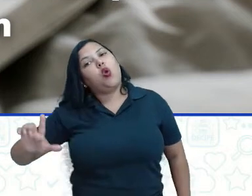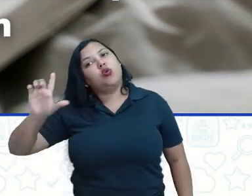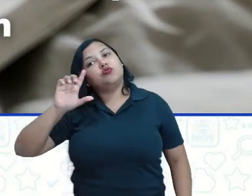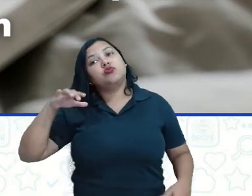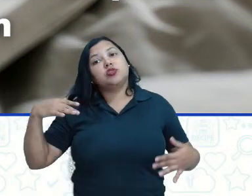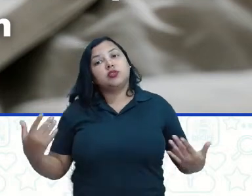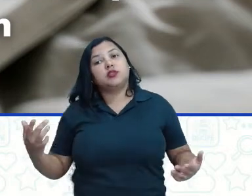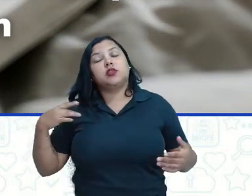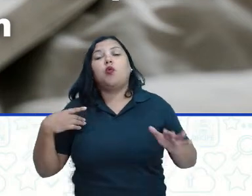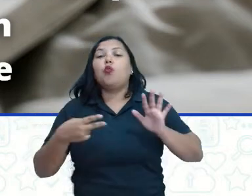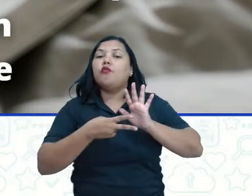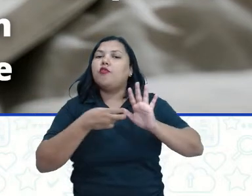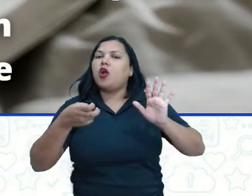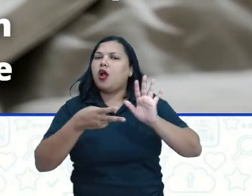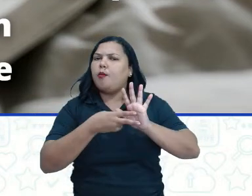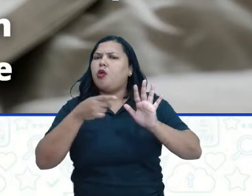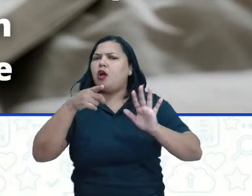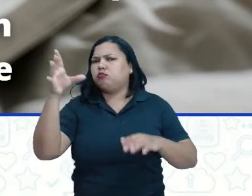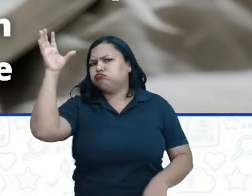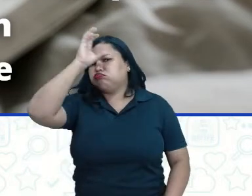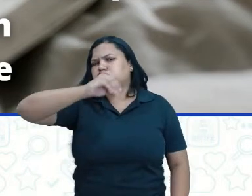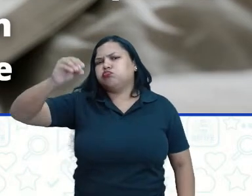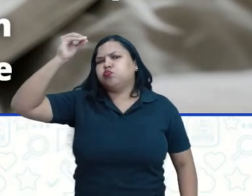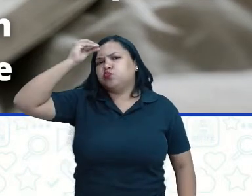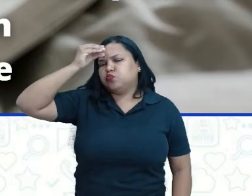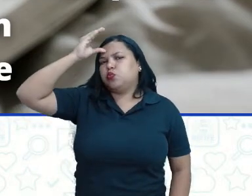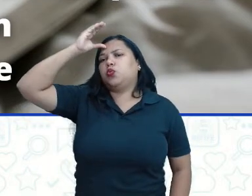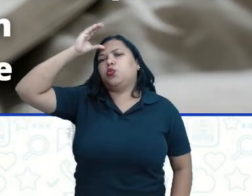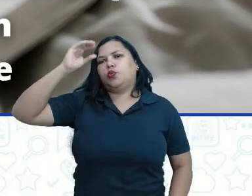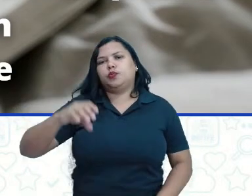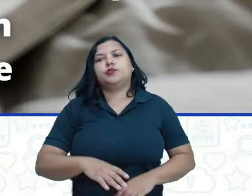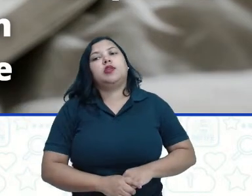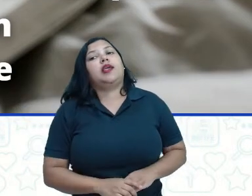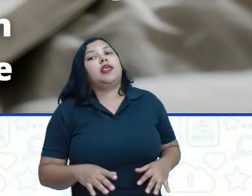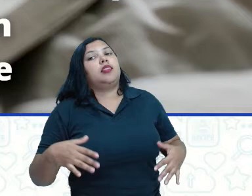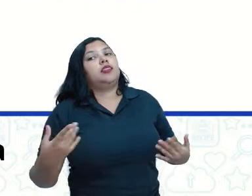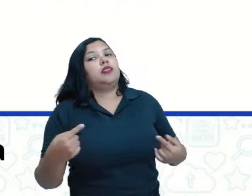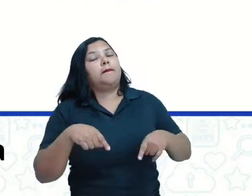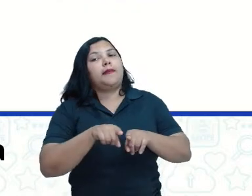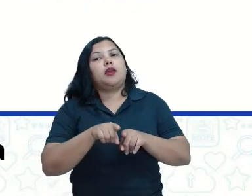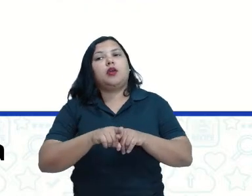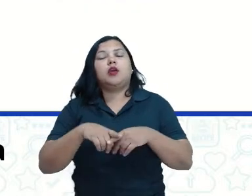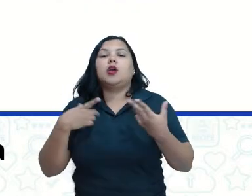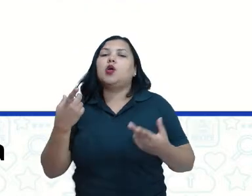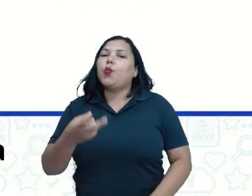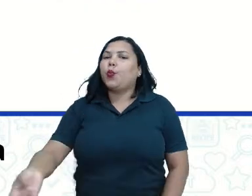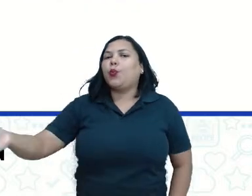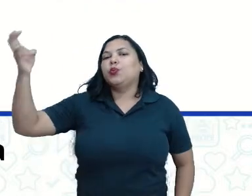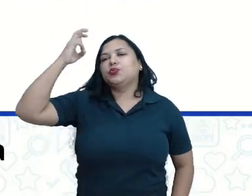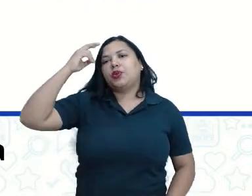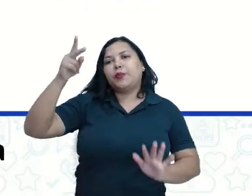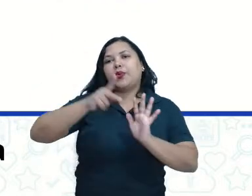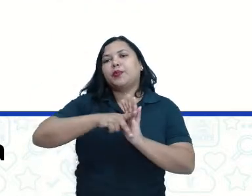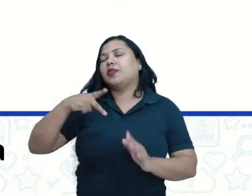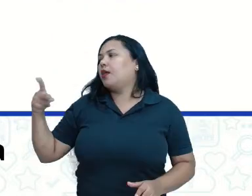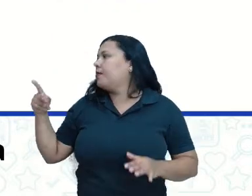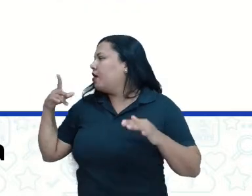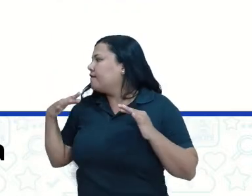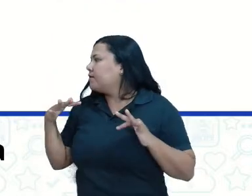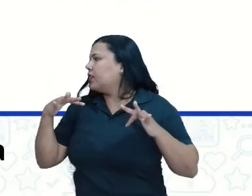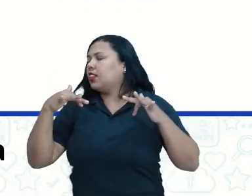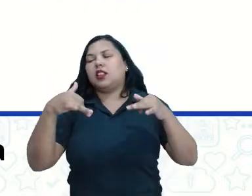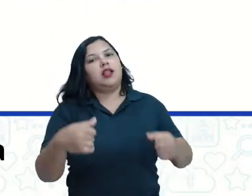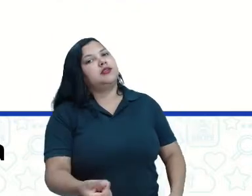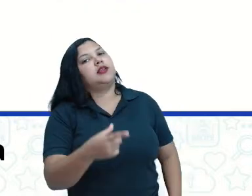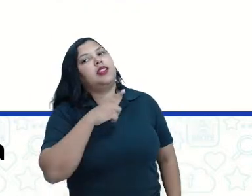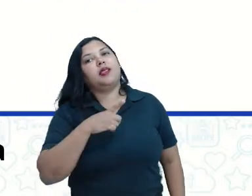Vocabulary acquisition, você vai aprender mais e mais palavras. Learning about culture, você vai aprender sobre cultura. Para finalizar aqui, pessoal,